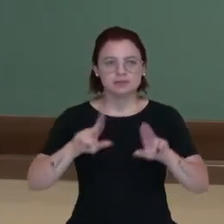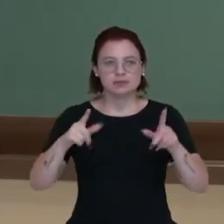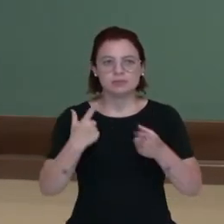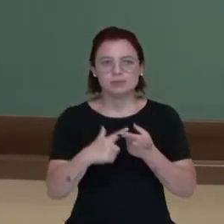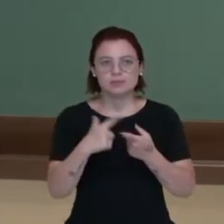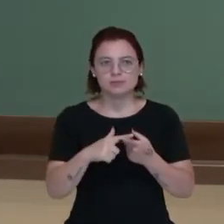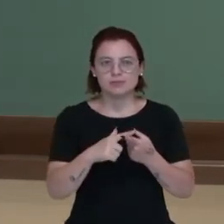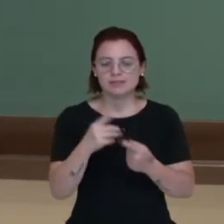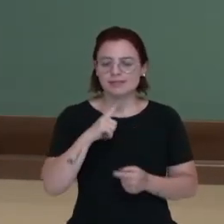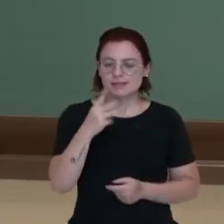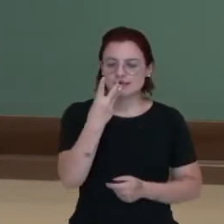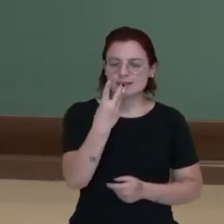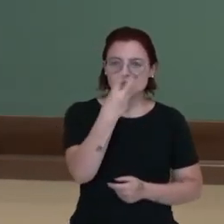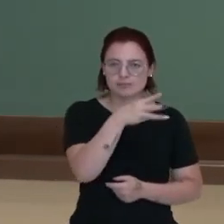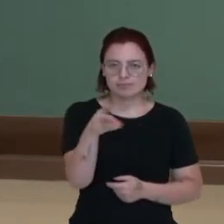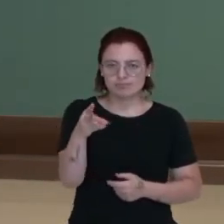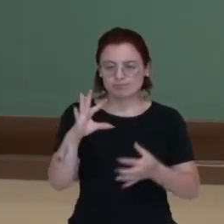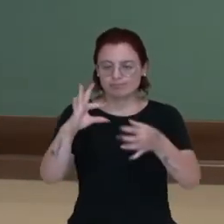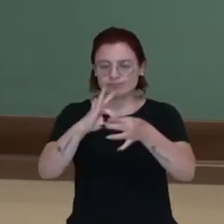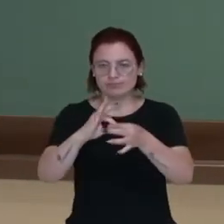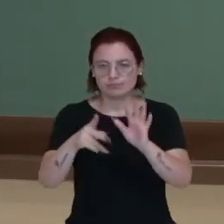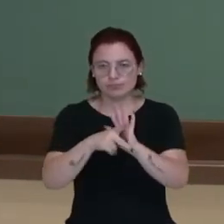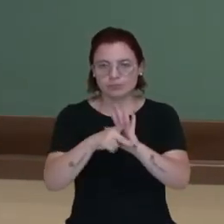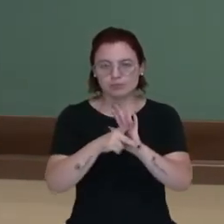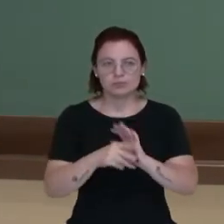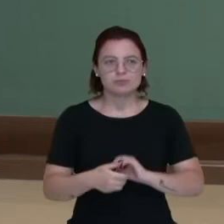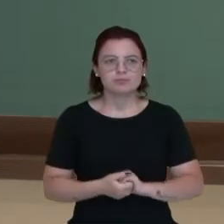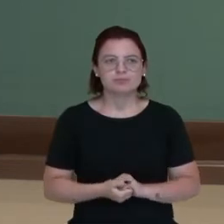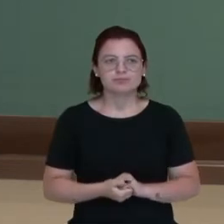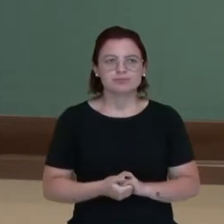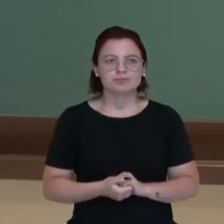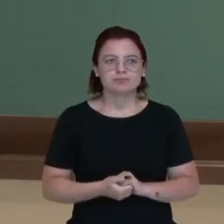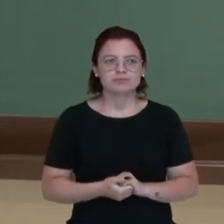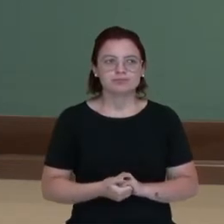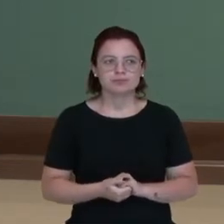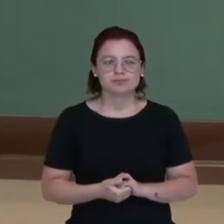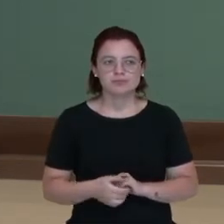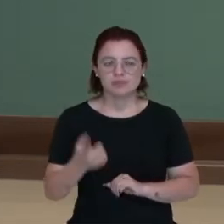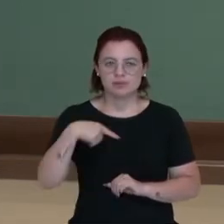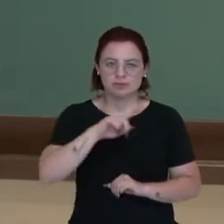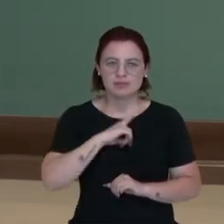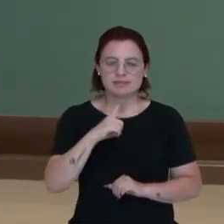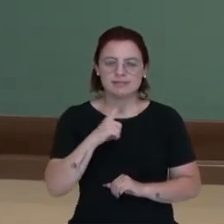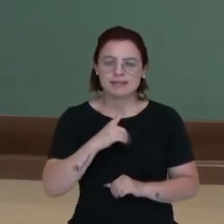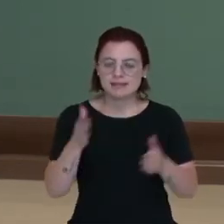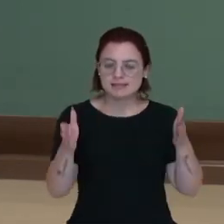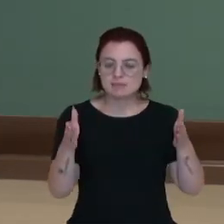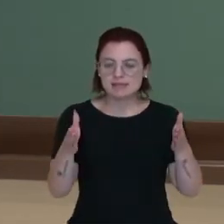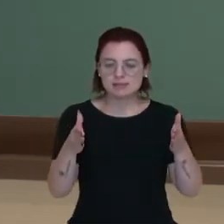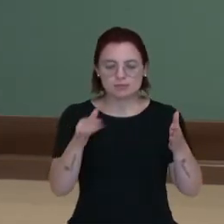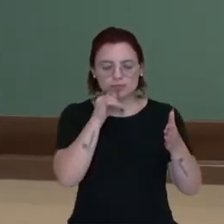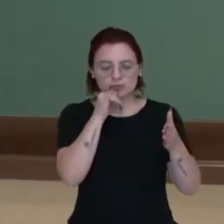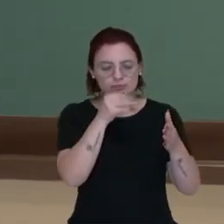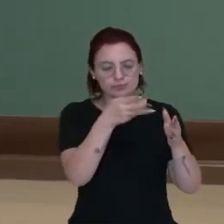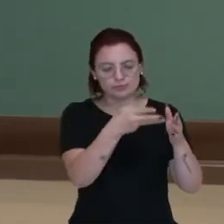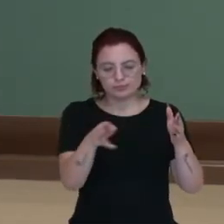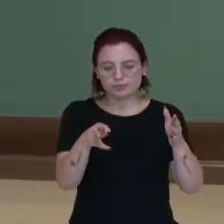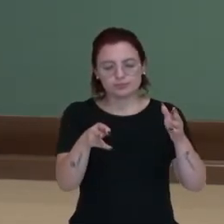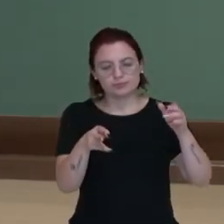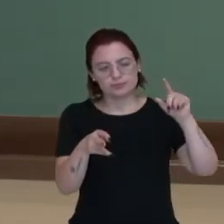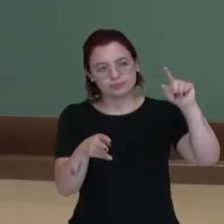é uma tripla ligação química entre os carbonos. Então, vamos ter espaço para apenas 2